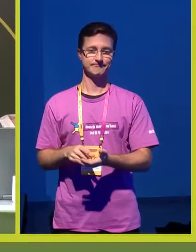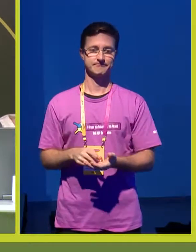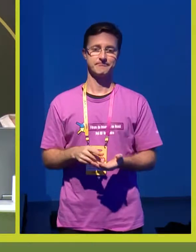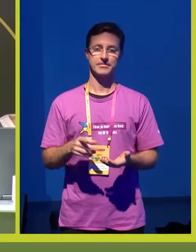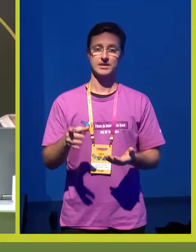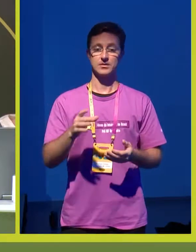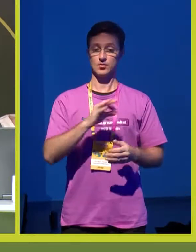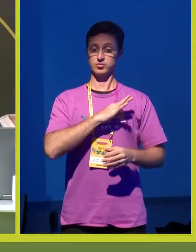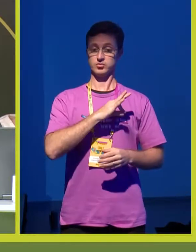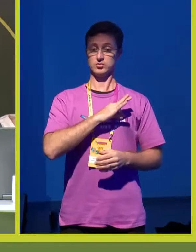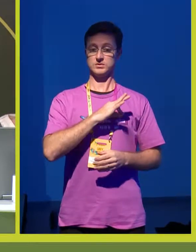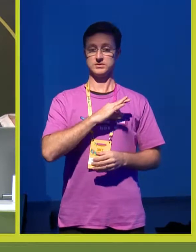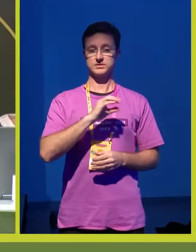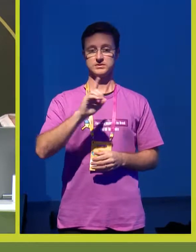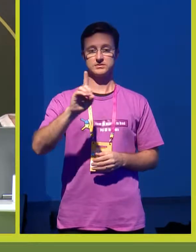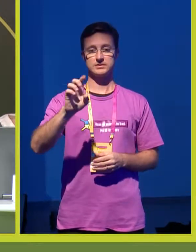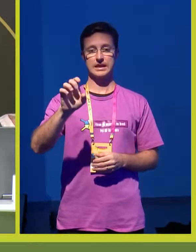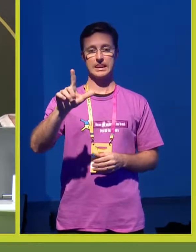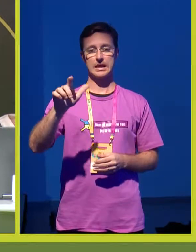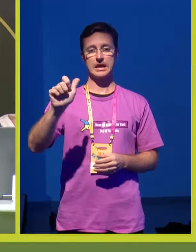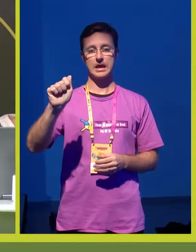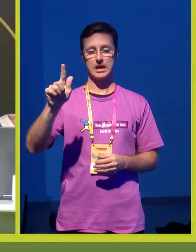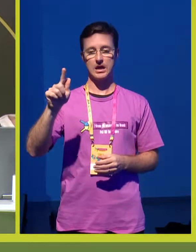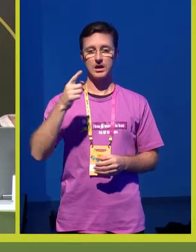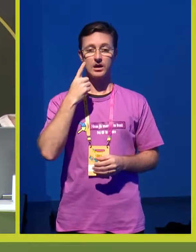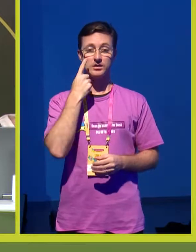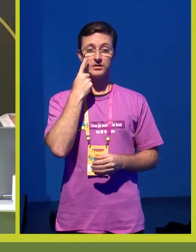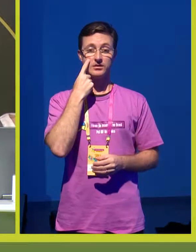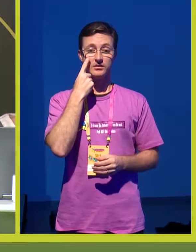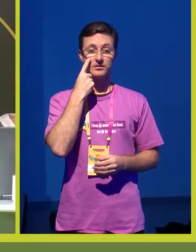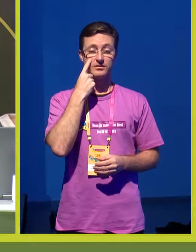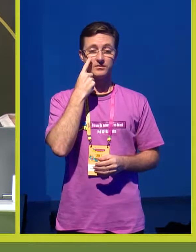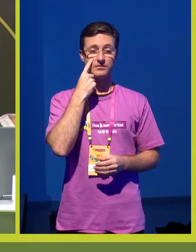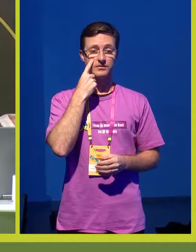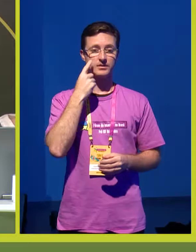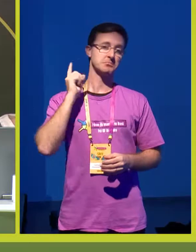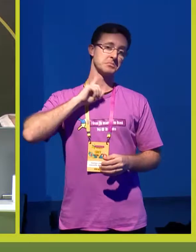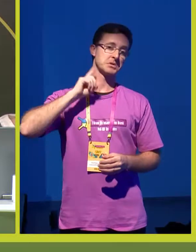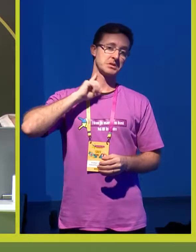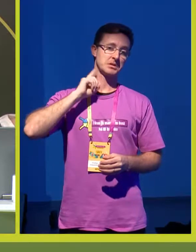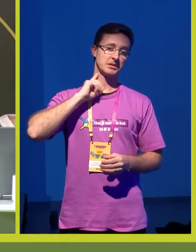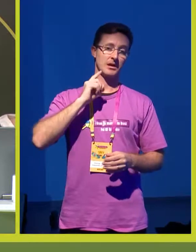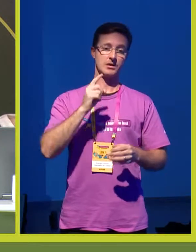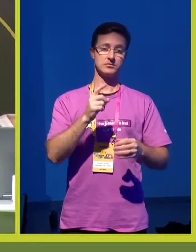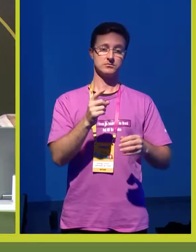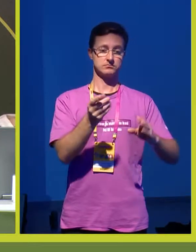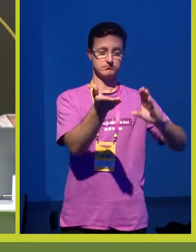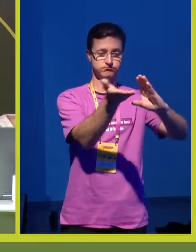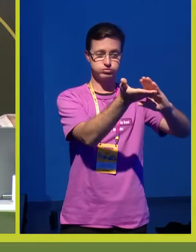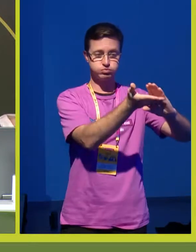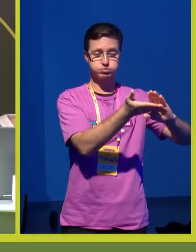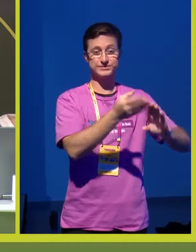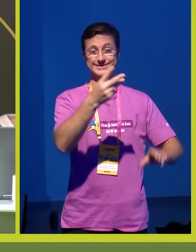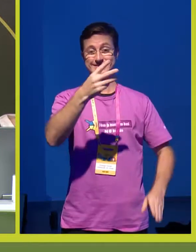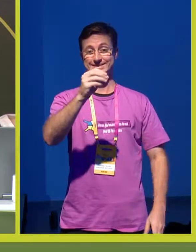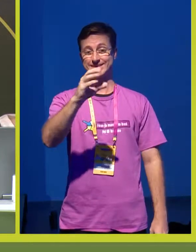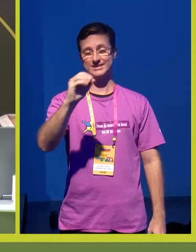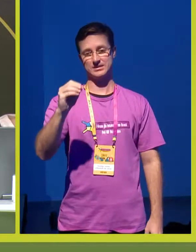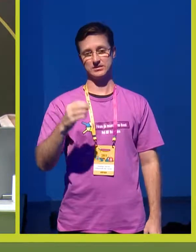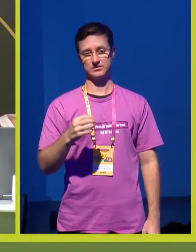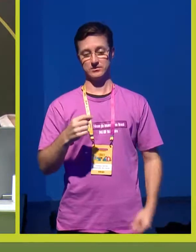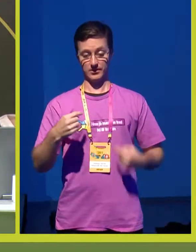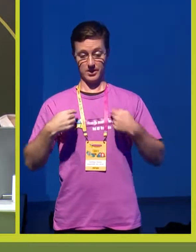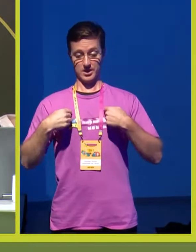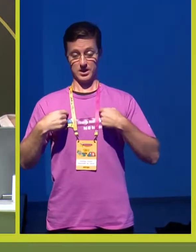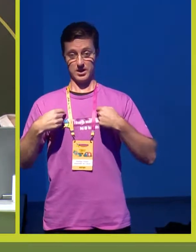um delegado de Polícia Federal em Minas conduz mais ou menos 300 inquéritos ao mesmo tempo, e eu, no gabinete, tenho